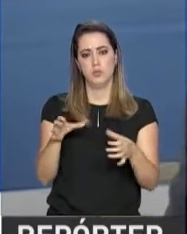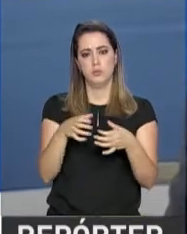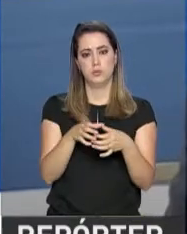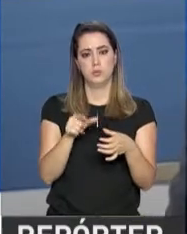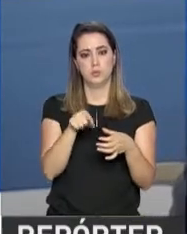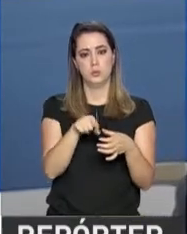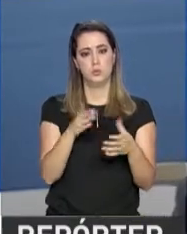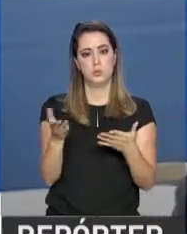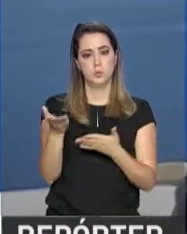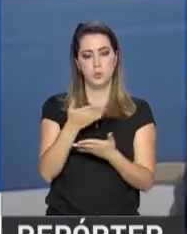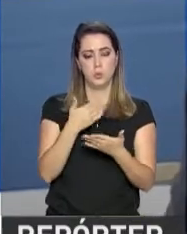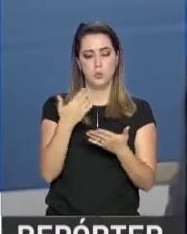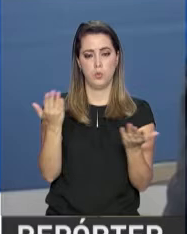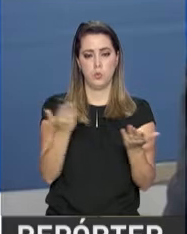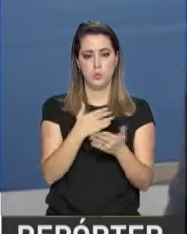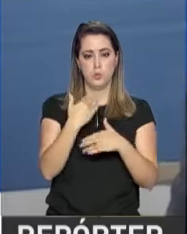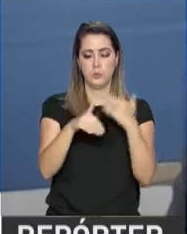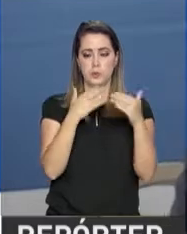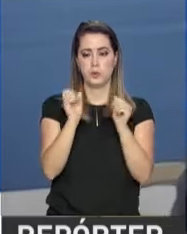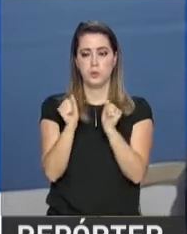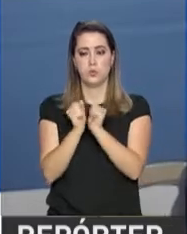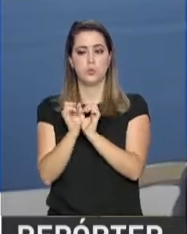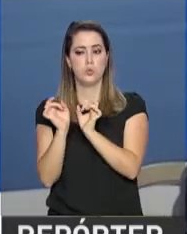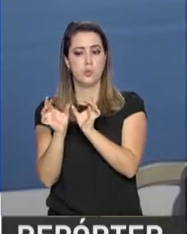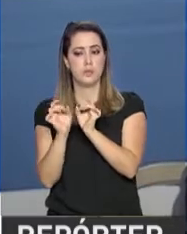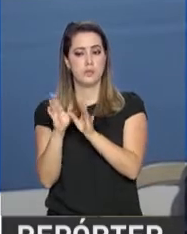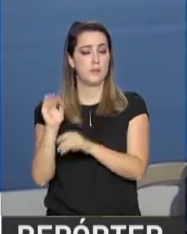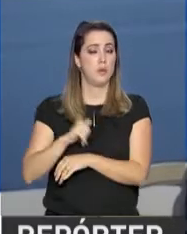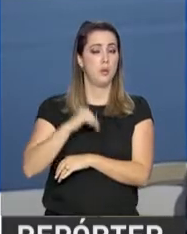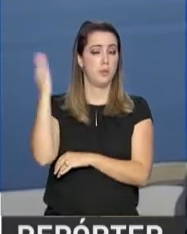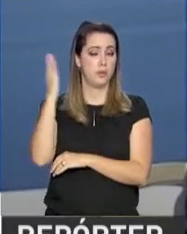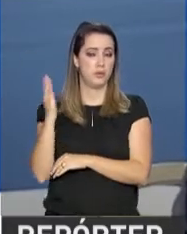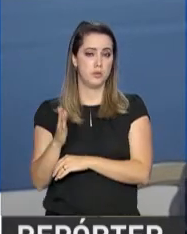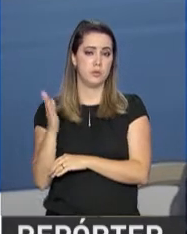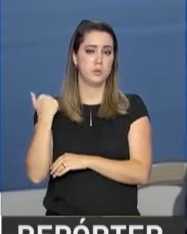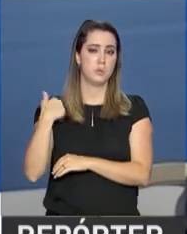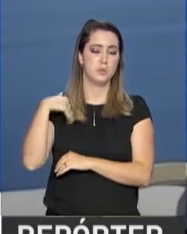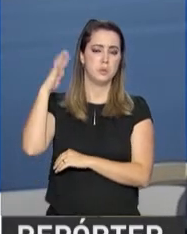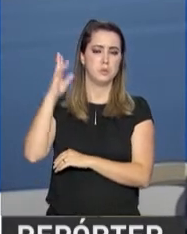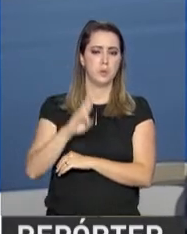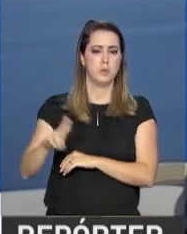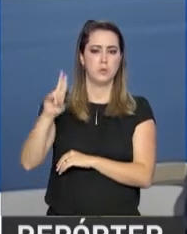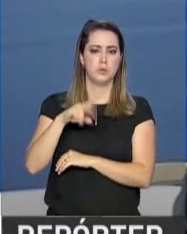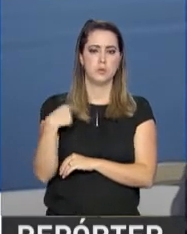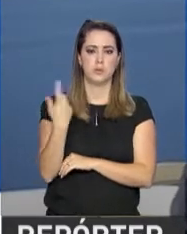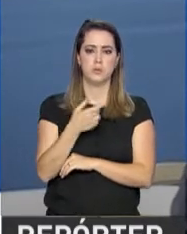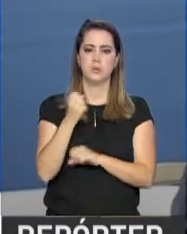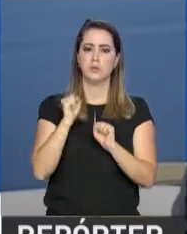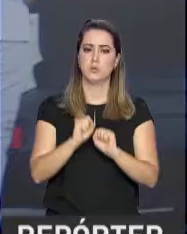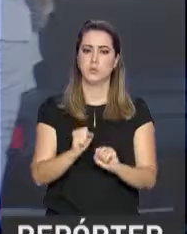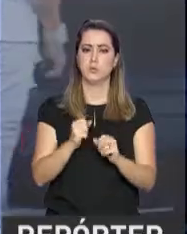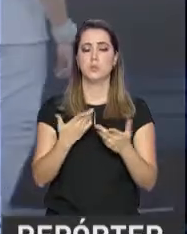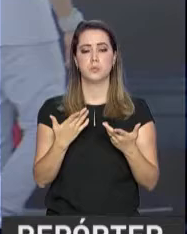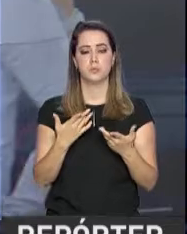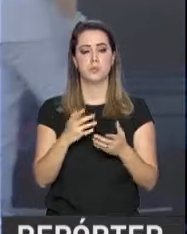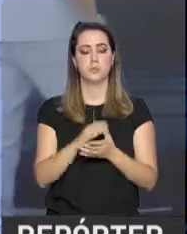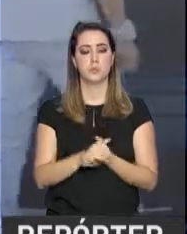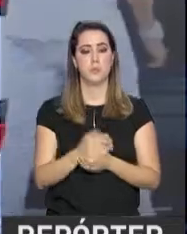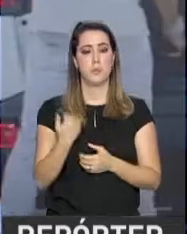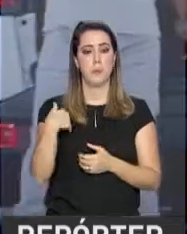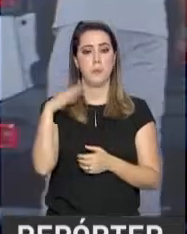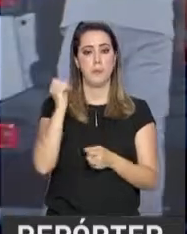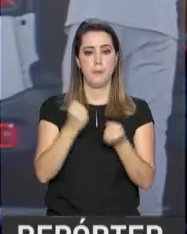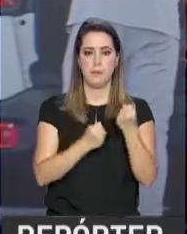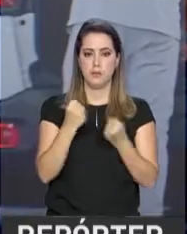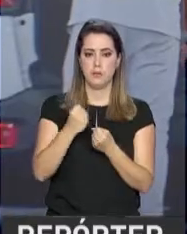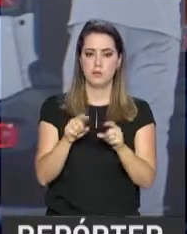do mercado interno que cresce junto às exportações, ele está trazendo uma maior utilização da nossa capacidade instalada. Mais veículos